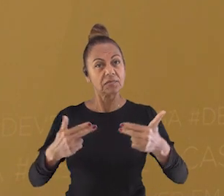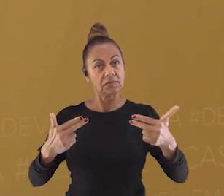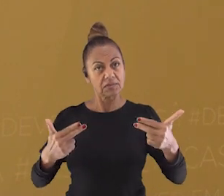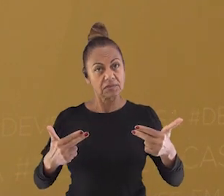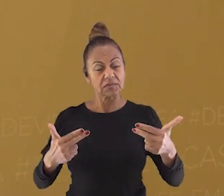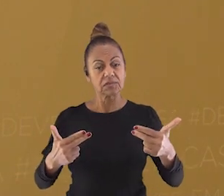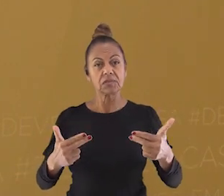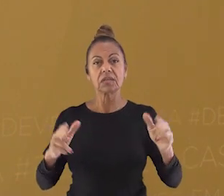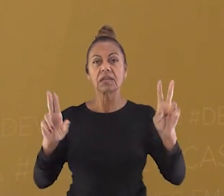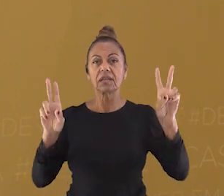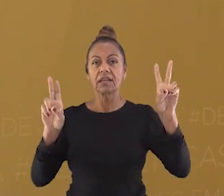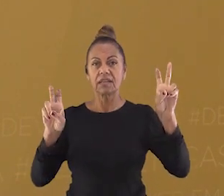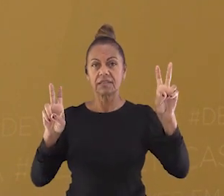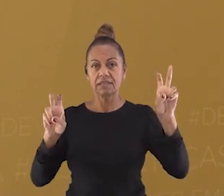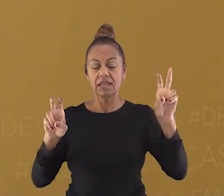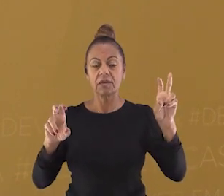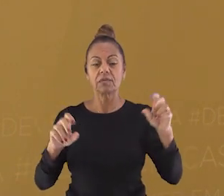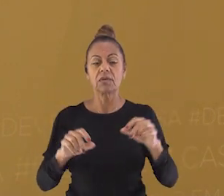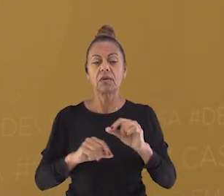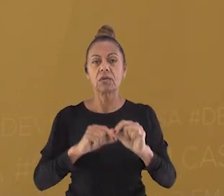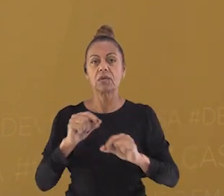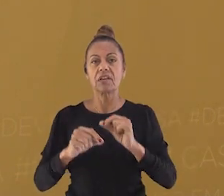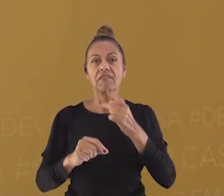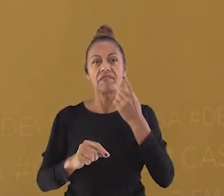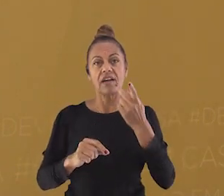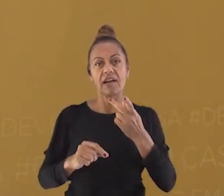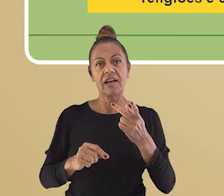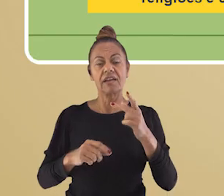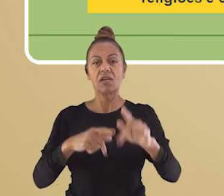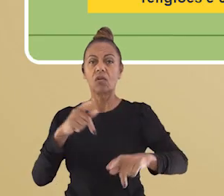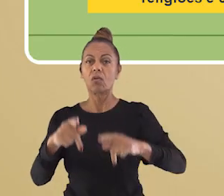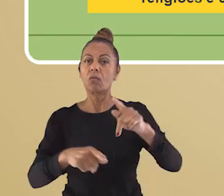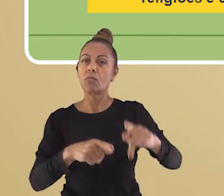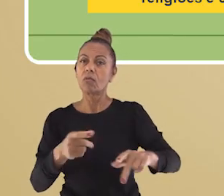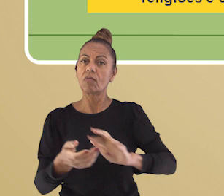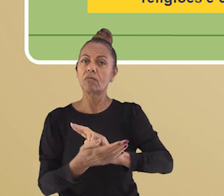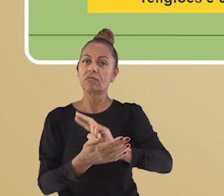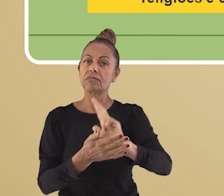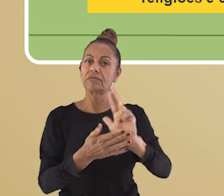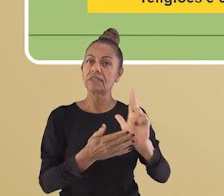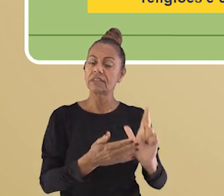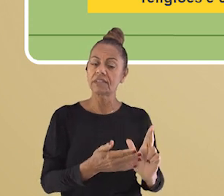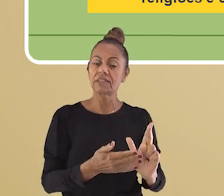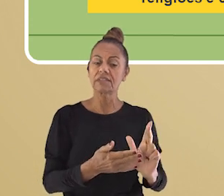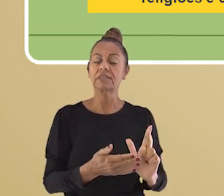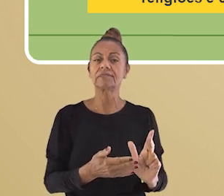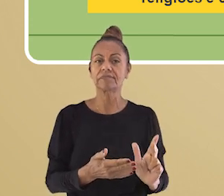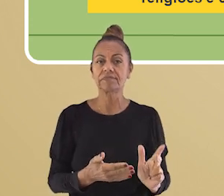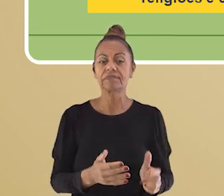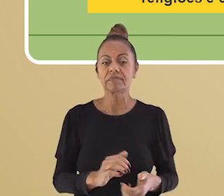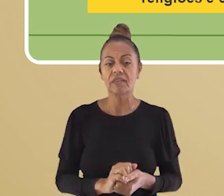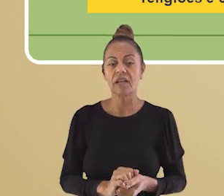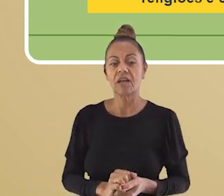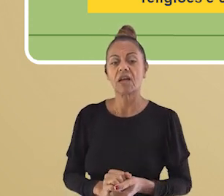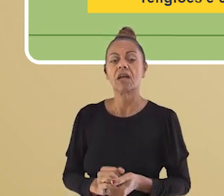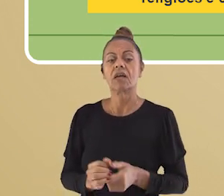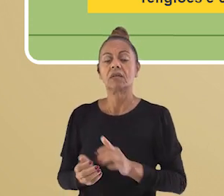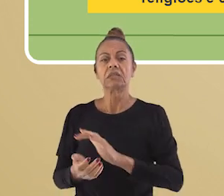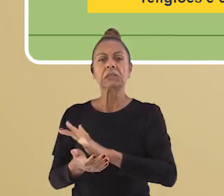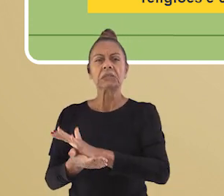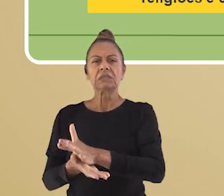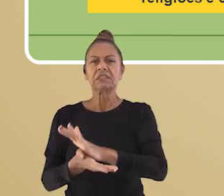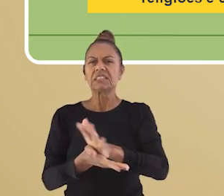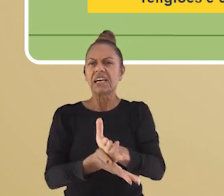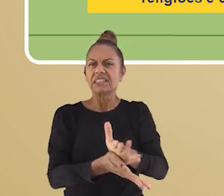seu termo tenha surgido falando das diferentes raças. Dizemos que o racismo está presente de diversas